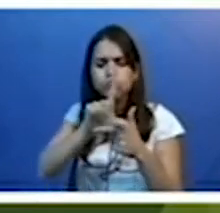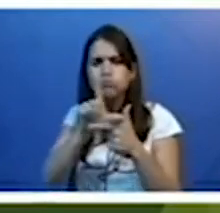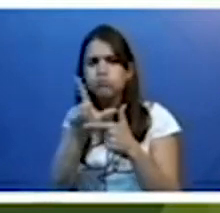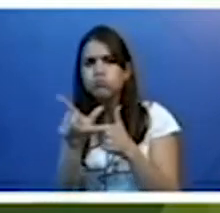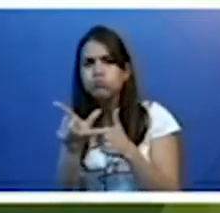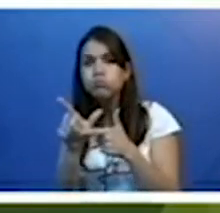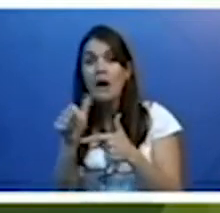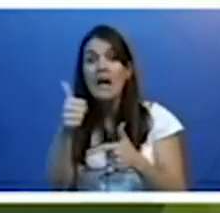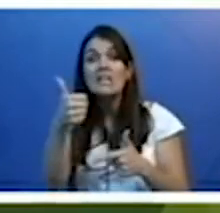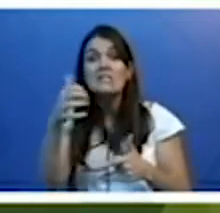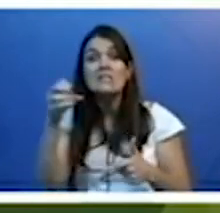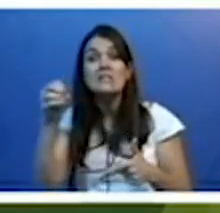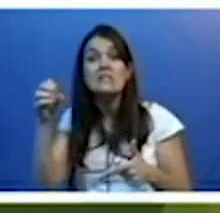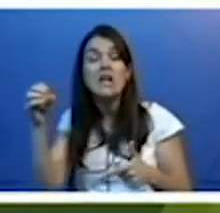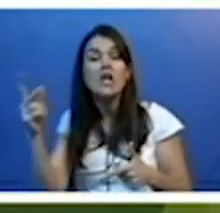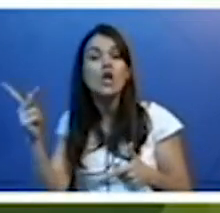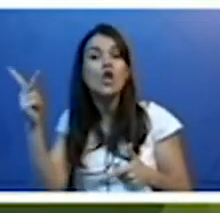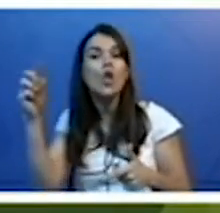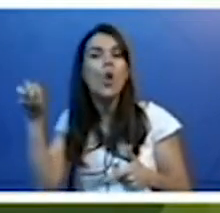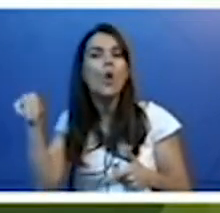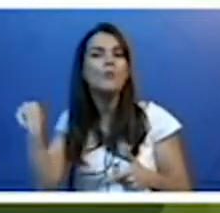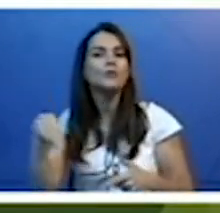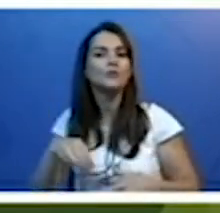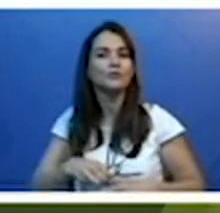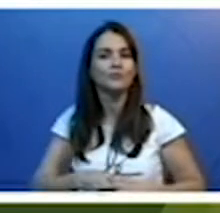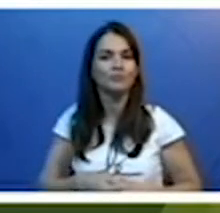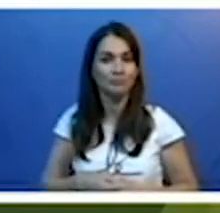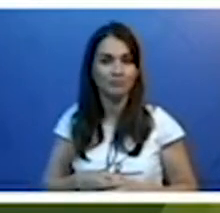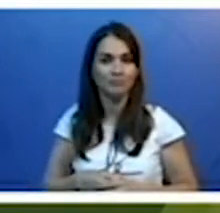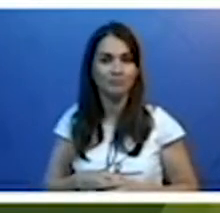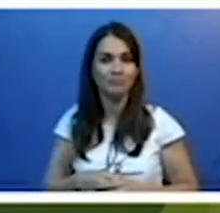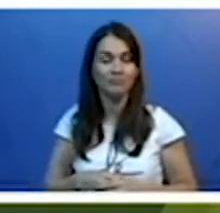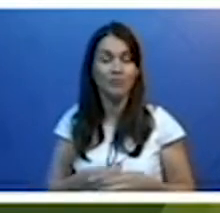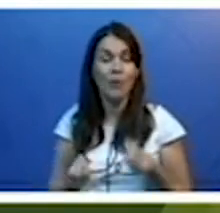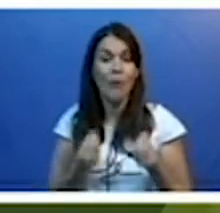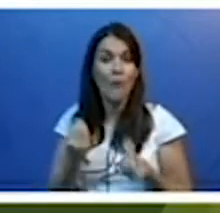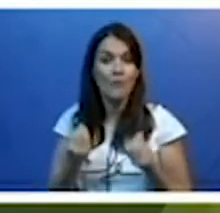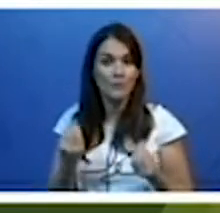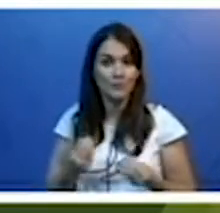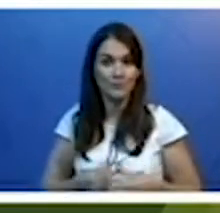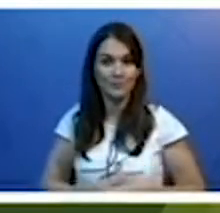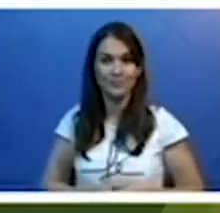viajasse a 100 km por hora, ok?